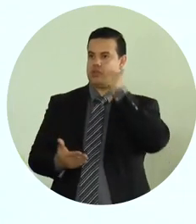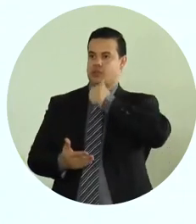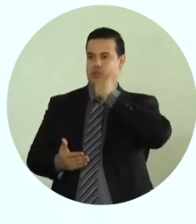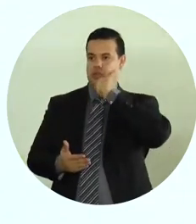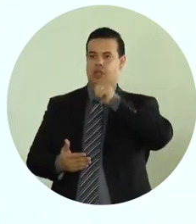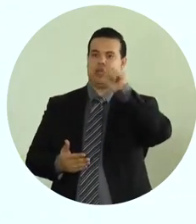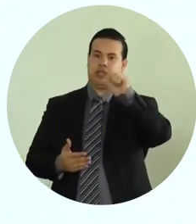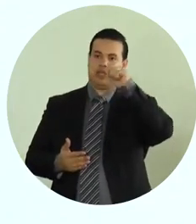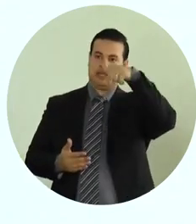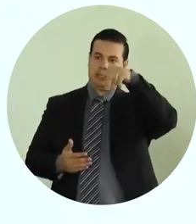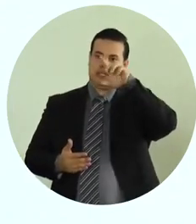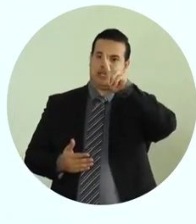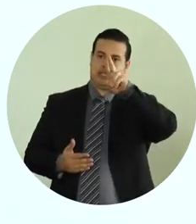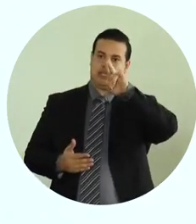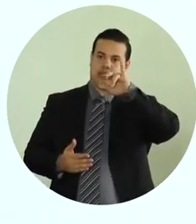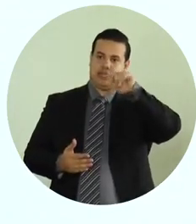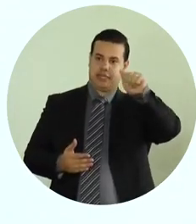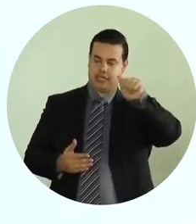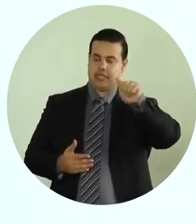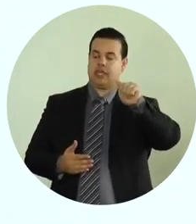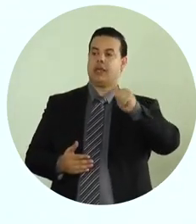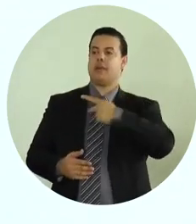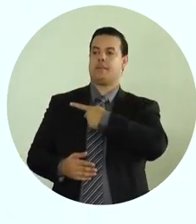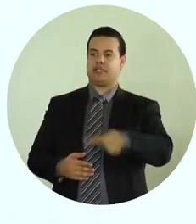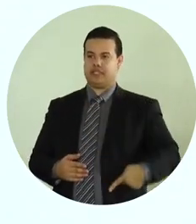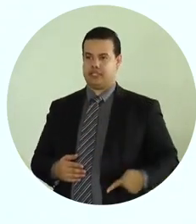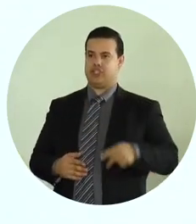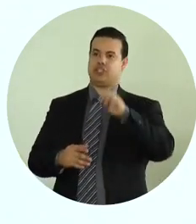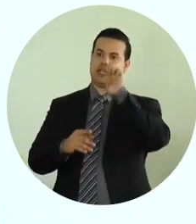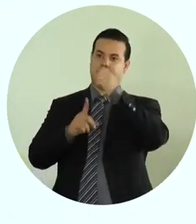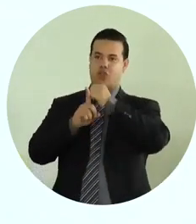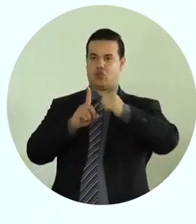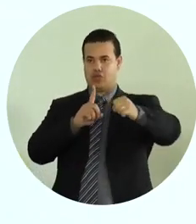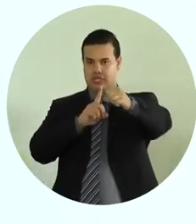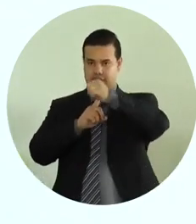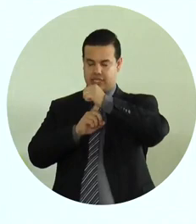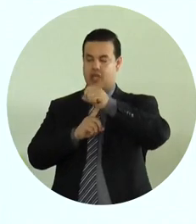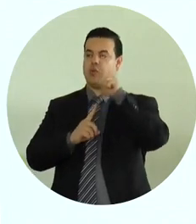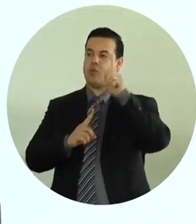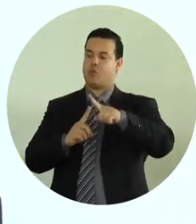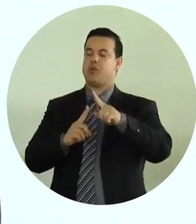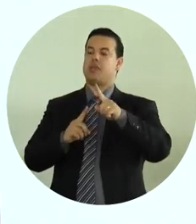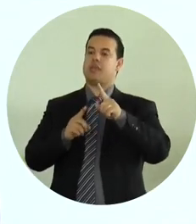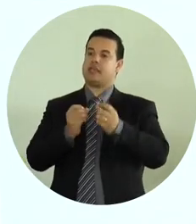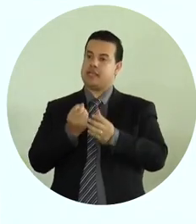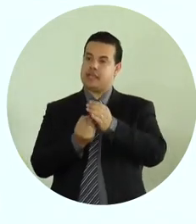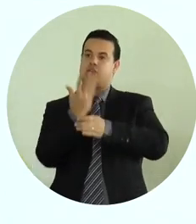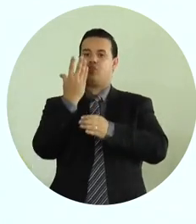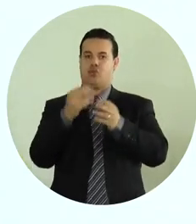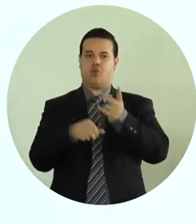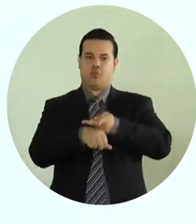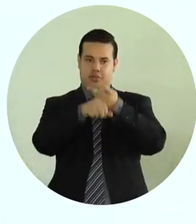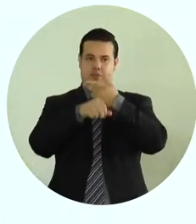Andrea Schwartz, presidente da iSocial e idealizadora do Prêmio Melhores Empresas para Trabalhadores com